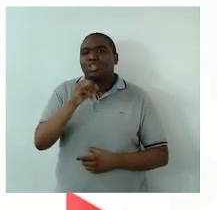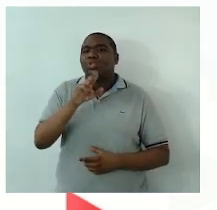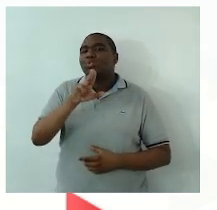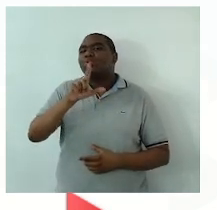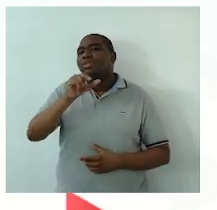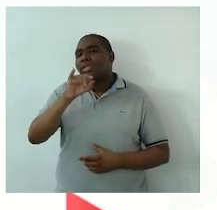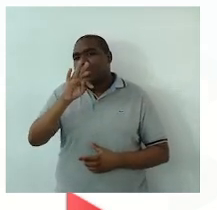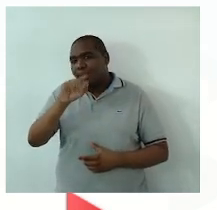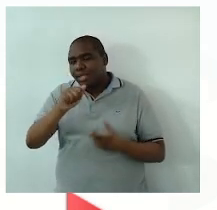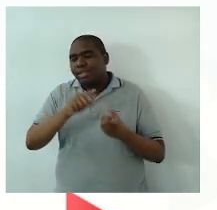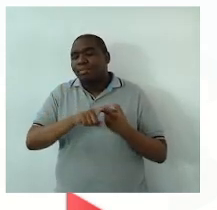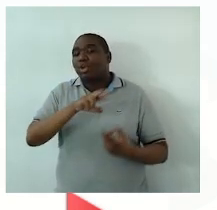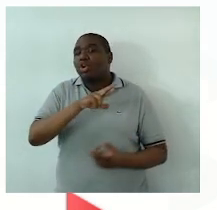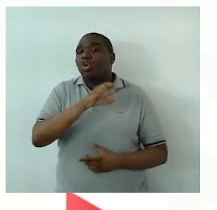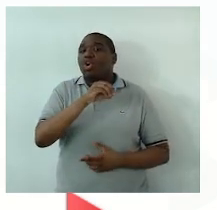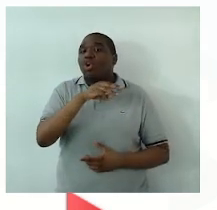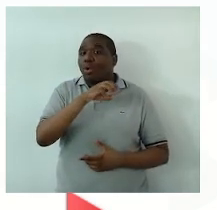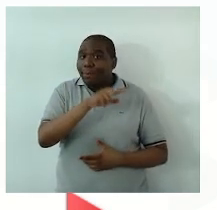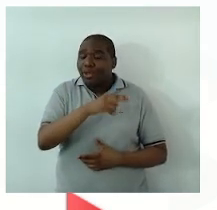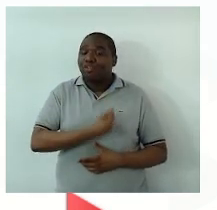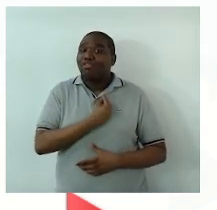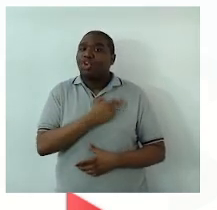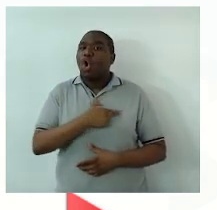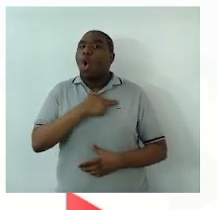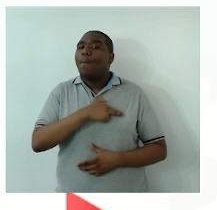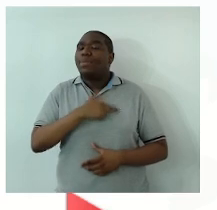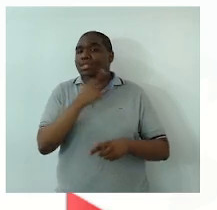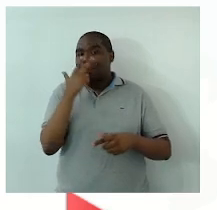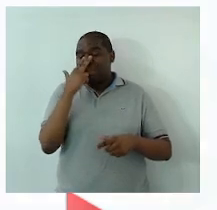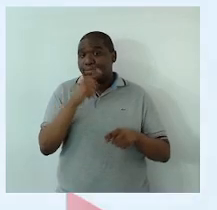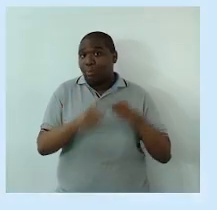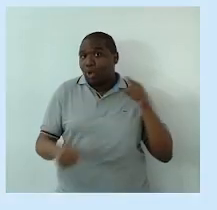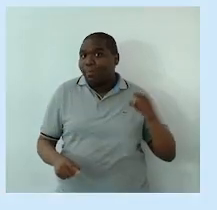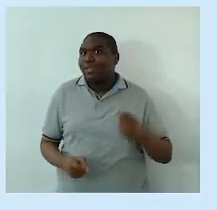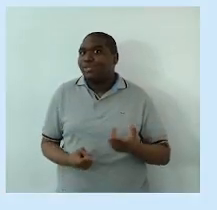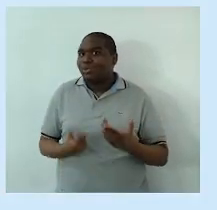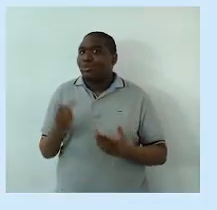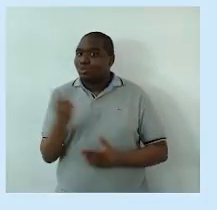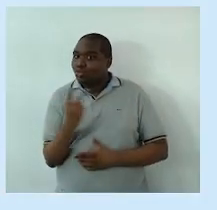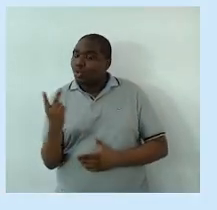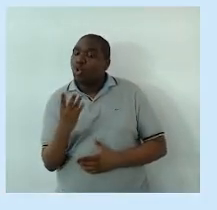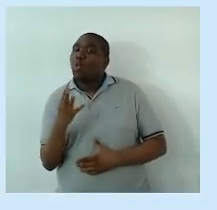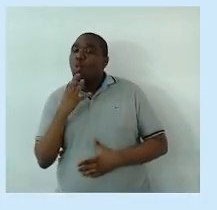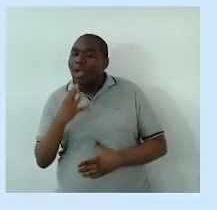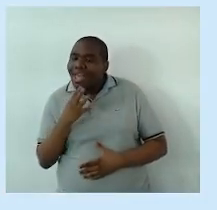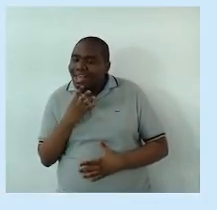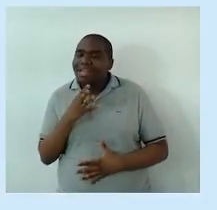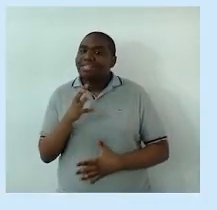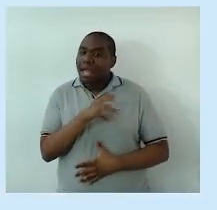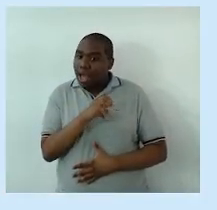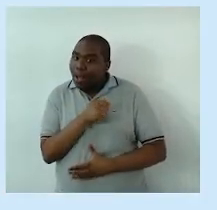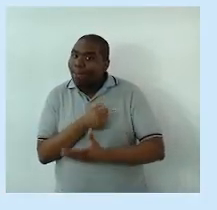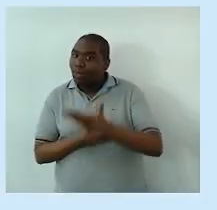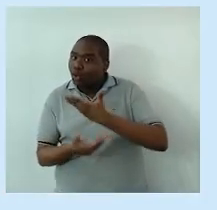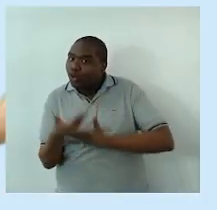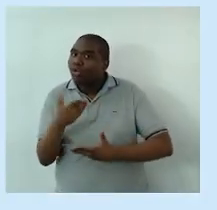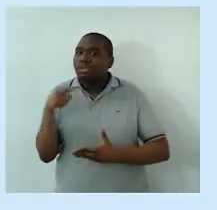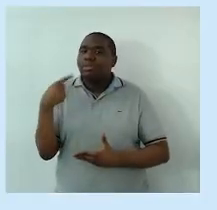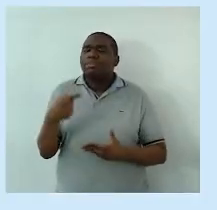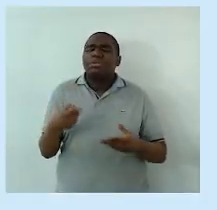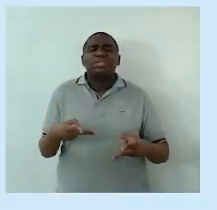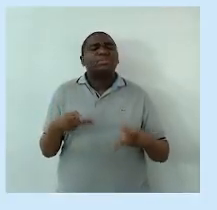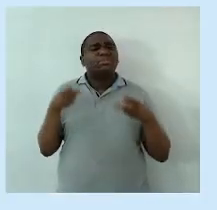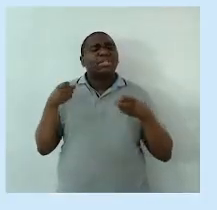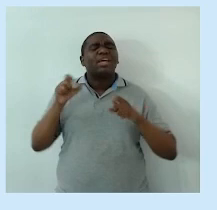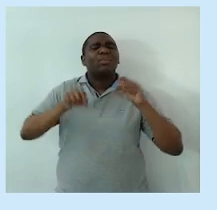Romeu Montecchio vivendo romance proibido, né? Então, eles se conhecem, se apaixonam e depois percebem